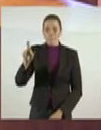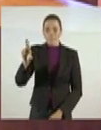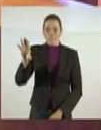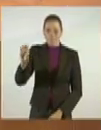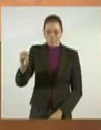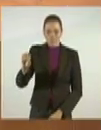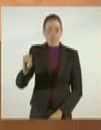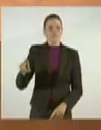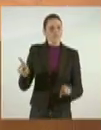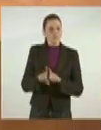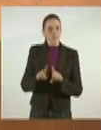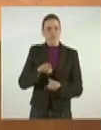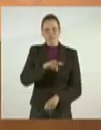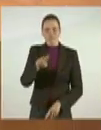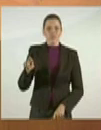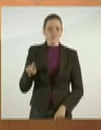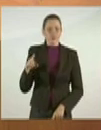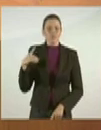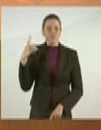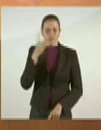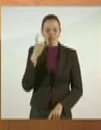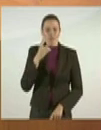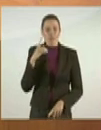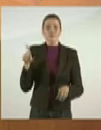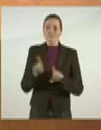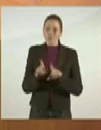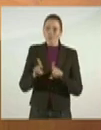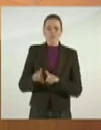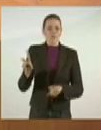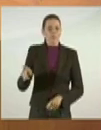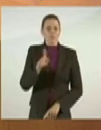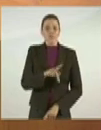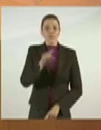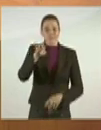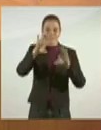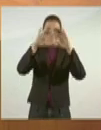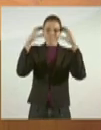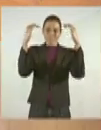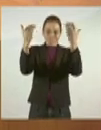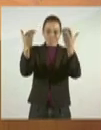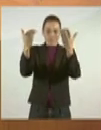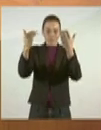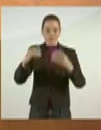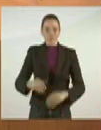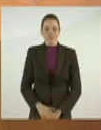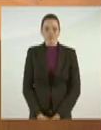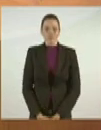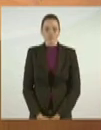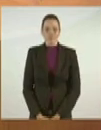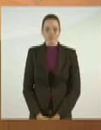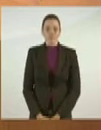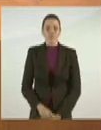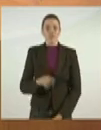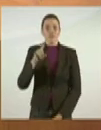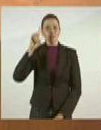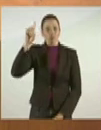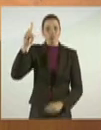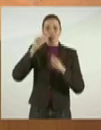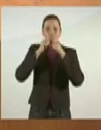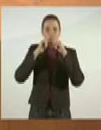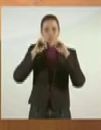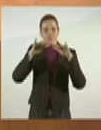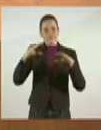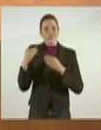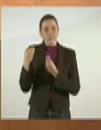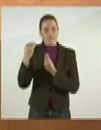senhores professores educadores Mestres não professores Deus deu um dom a vocês O